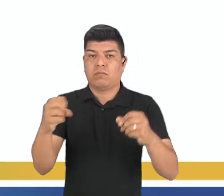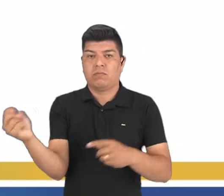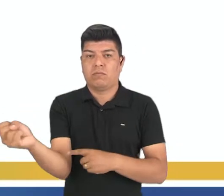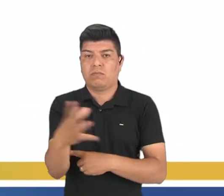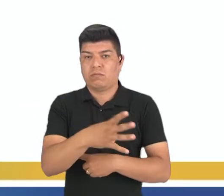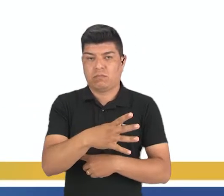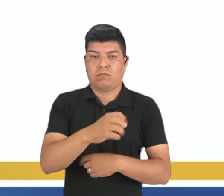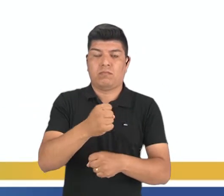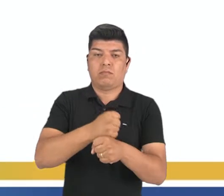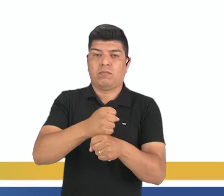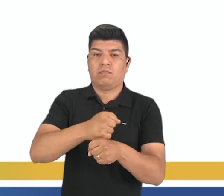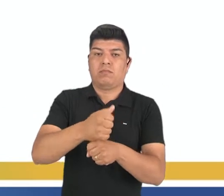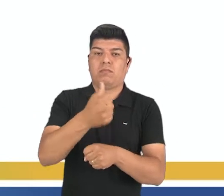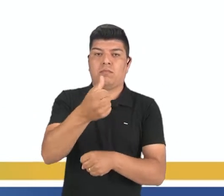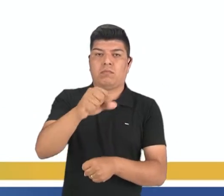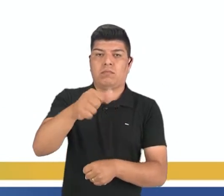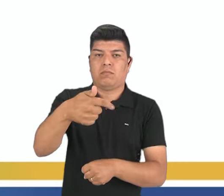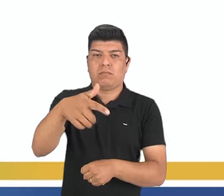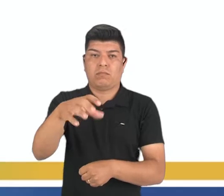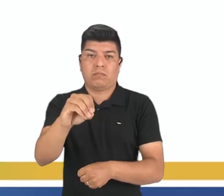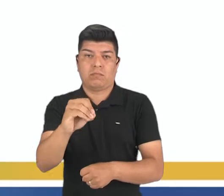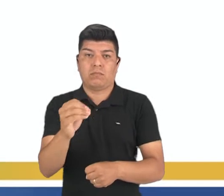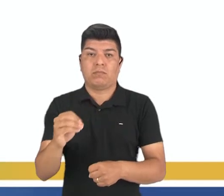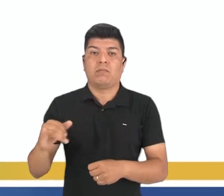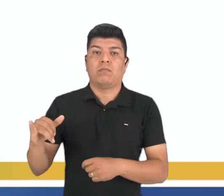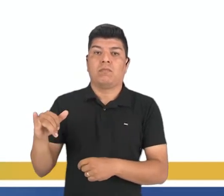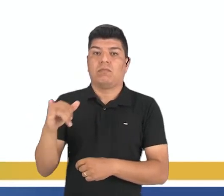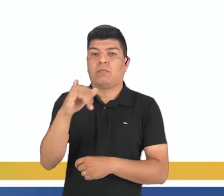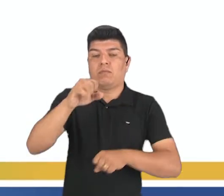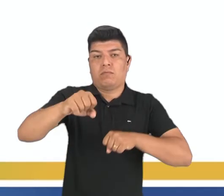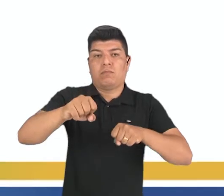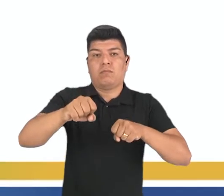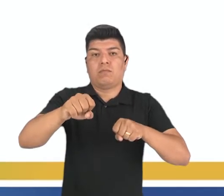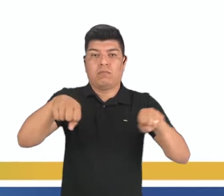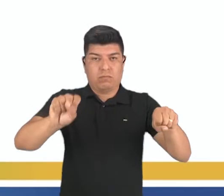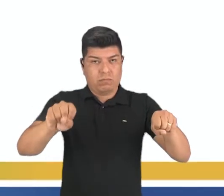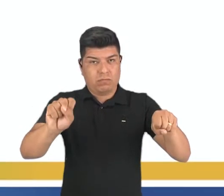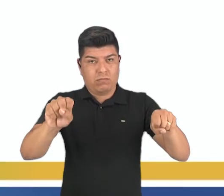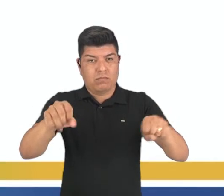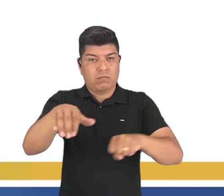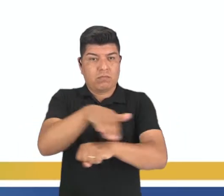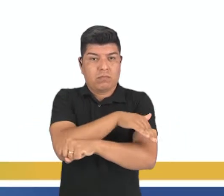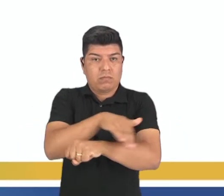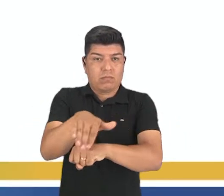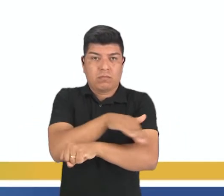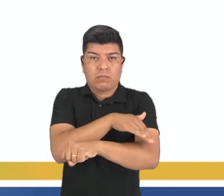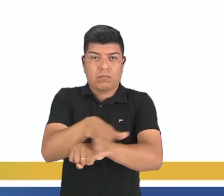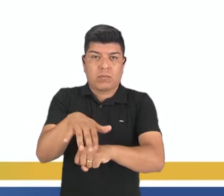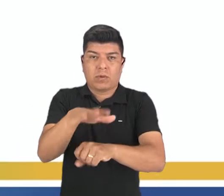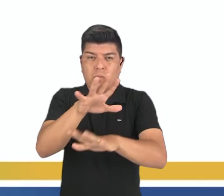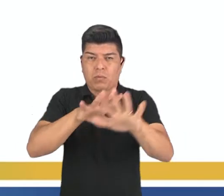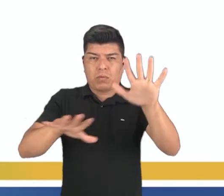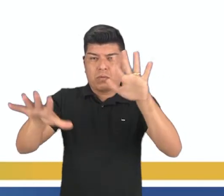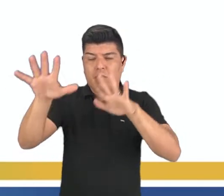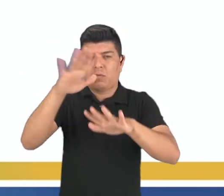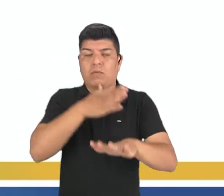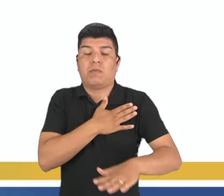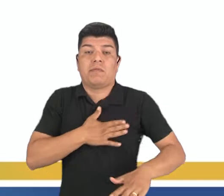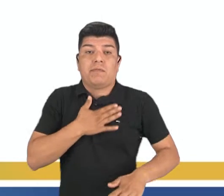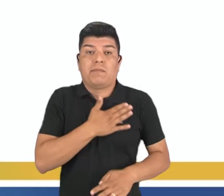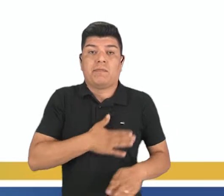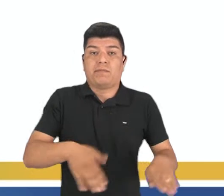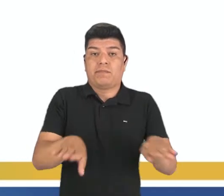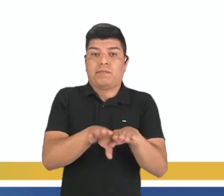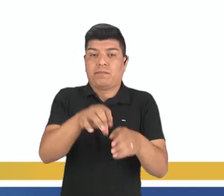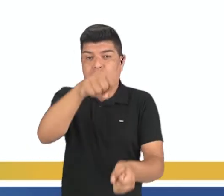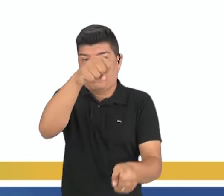década de 70. Ele voava com sua moto pelas estradas, levantando poeira. Gostava também